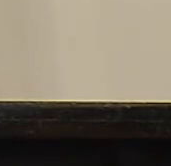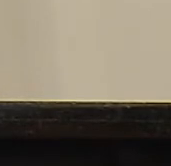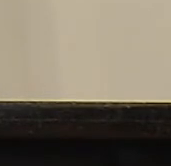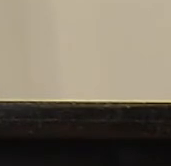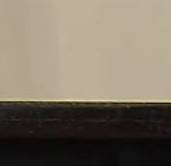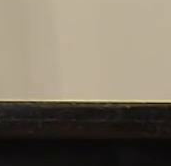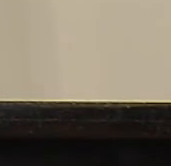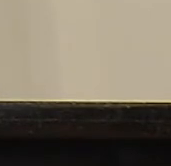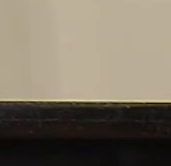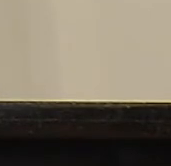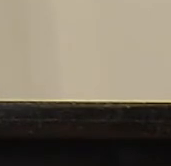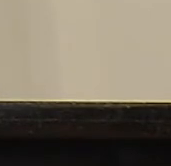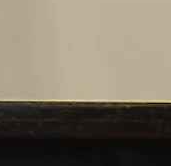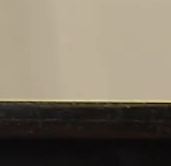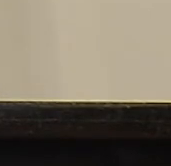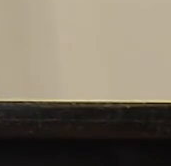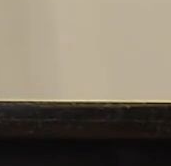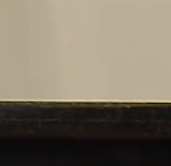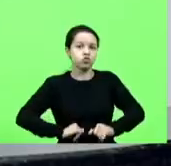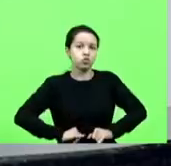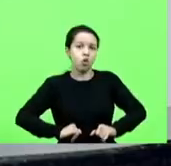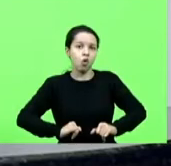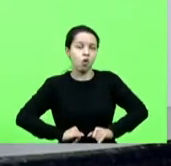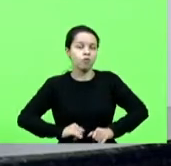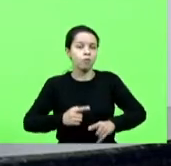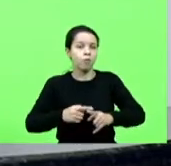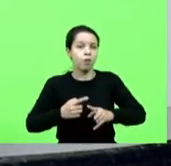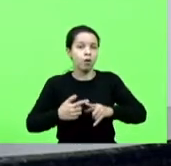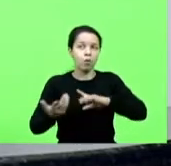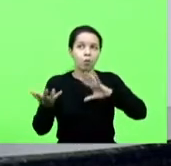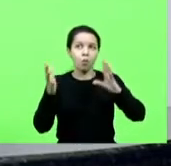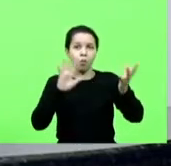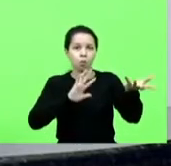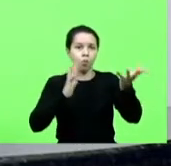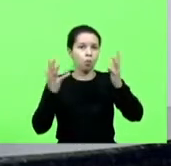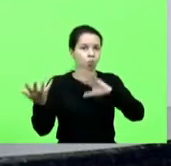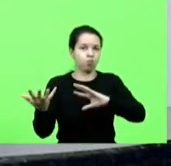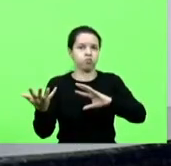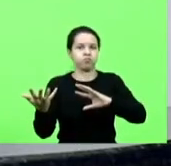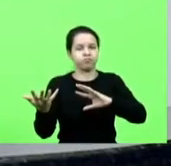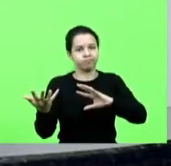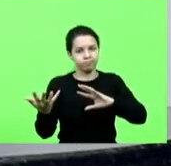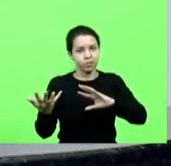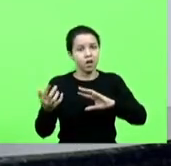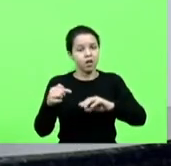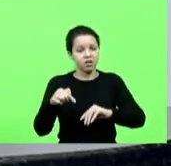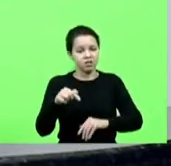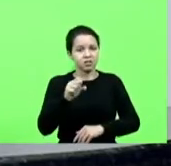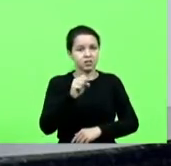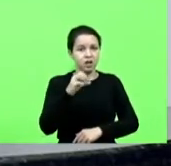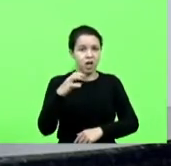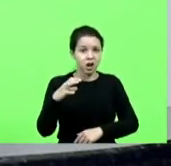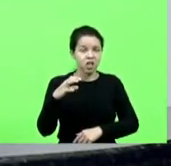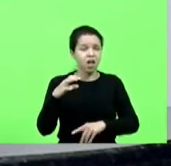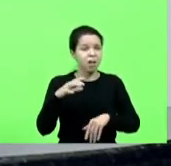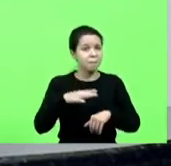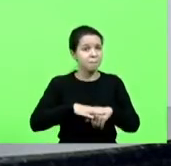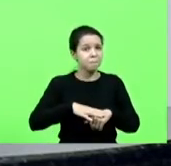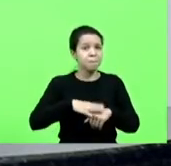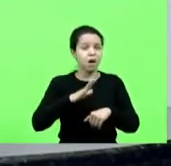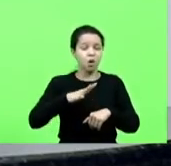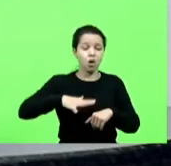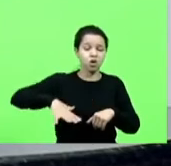civil e assistência a desabrigados. Santa Catarina tem uma das regiões que tem maior